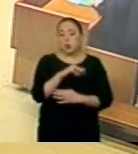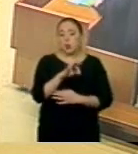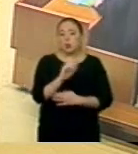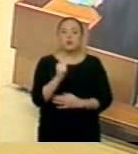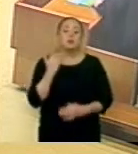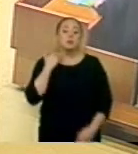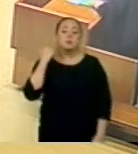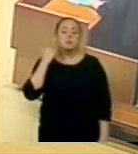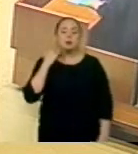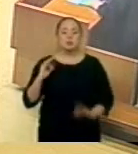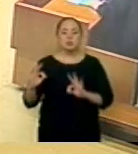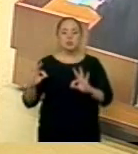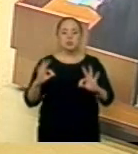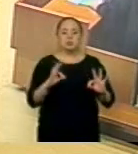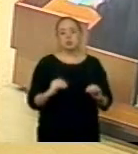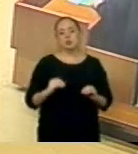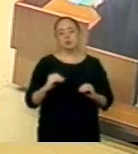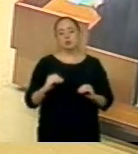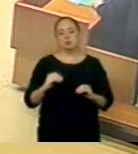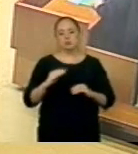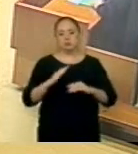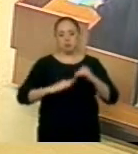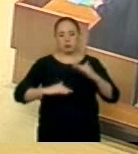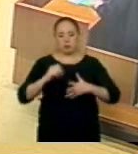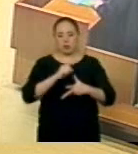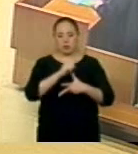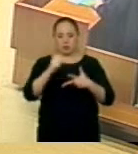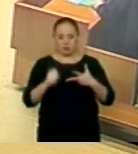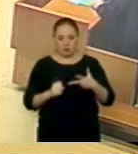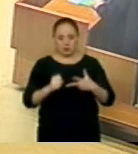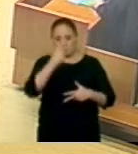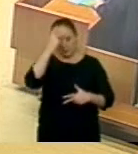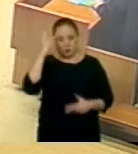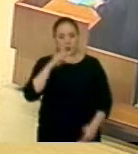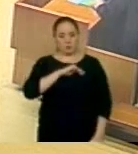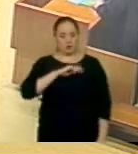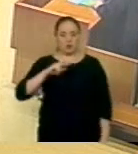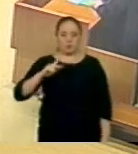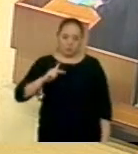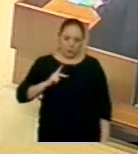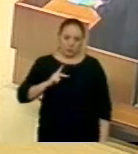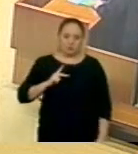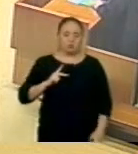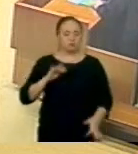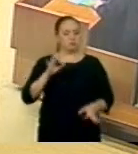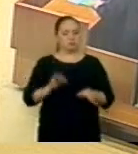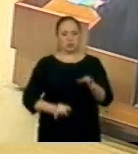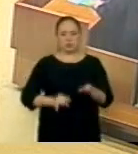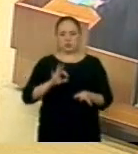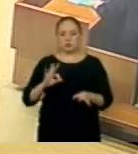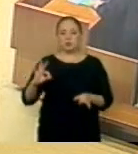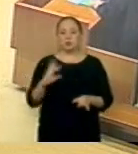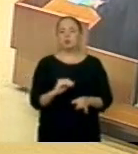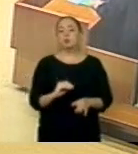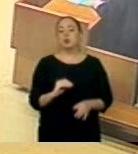todos os parlamentares, de todos os membros do Ministério Público e de todos os membros da magistratura federal,